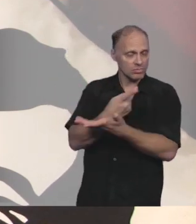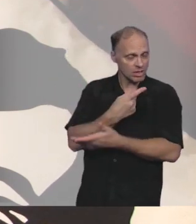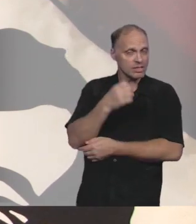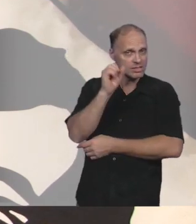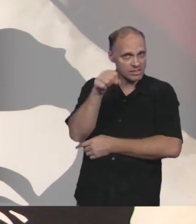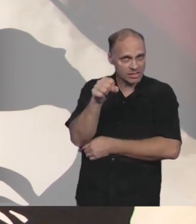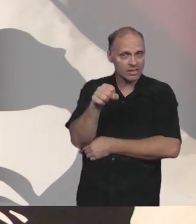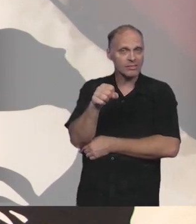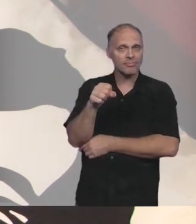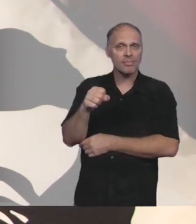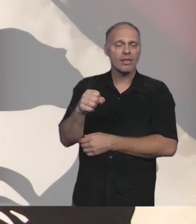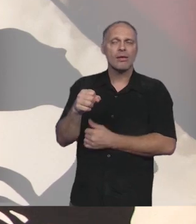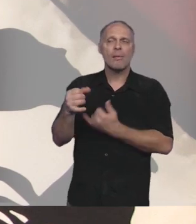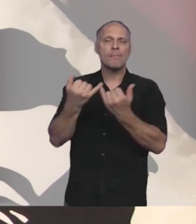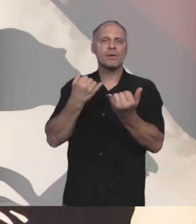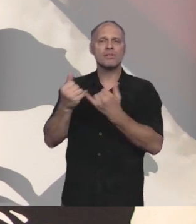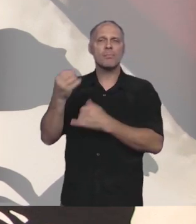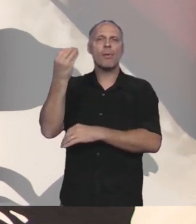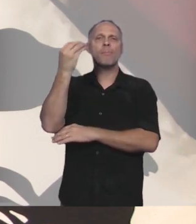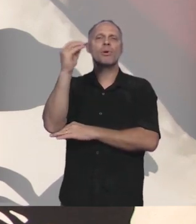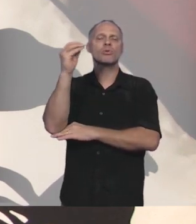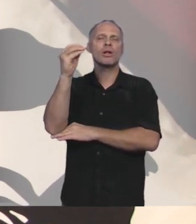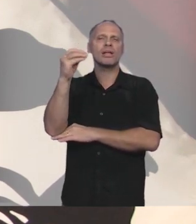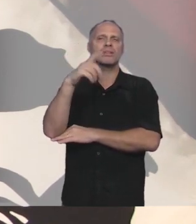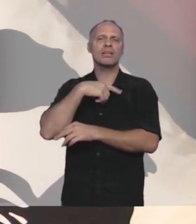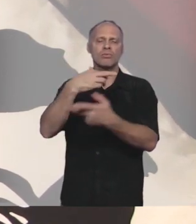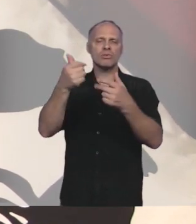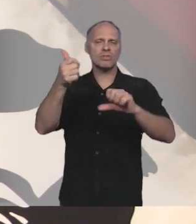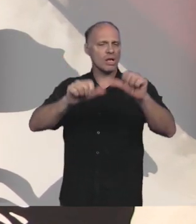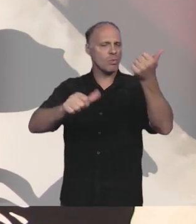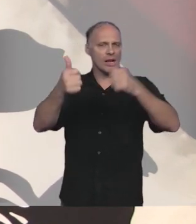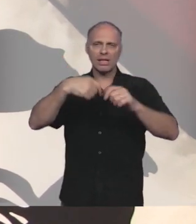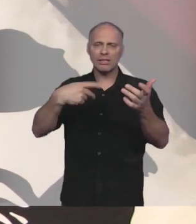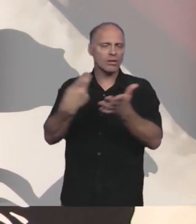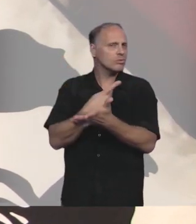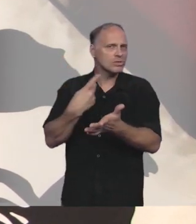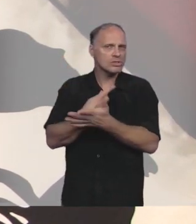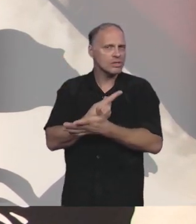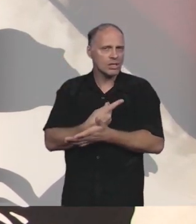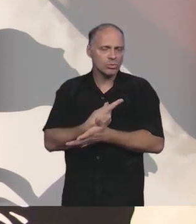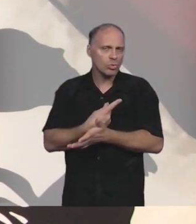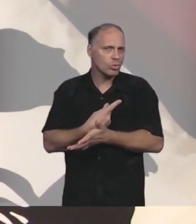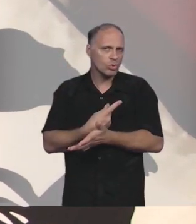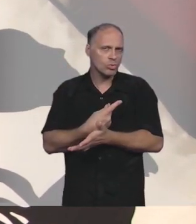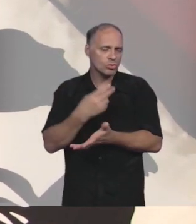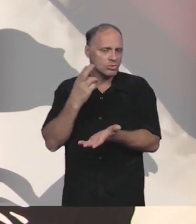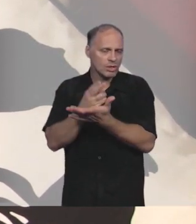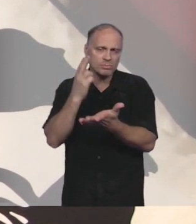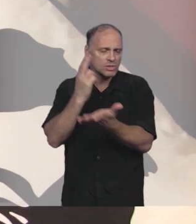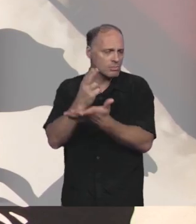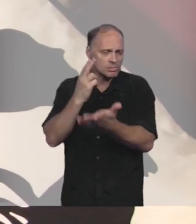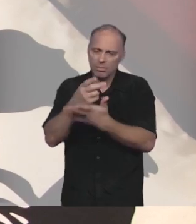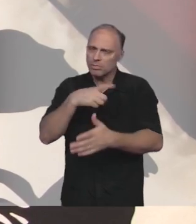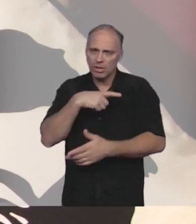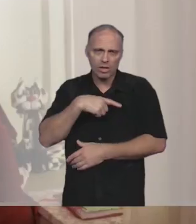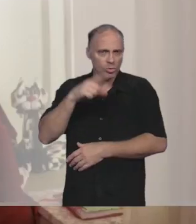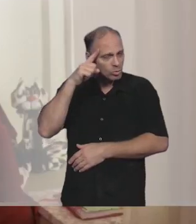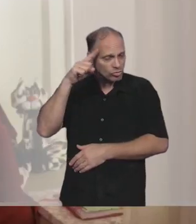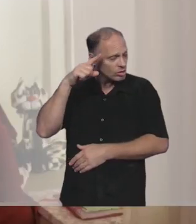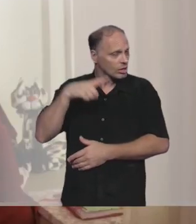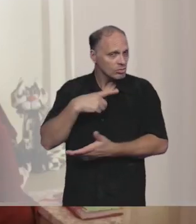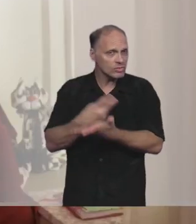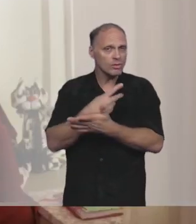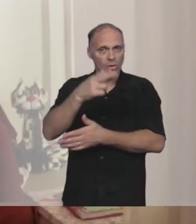qualidade acontecendo o tempo inteiro. Em Novo Hamburgo e São Leopoldo, guardadas as proporções,